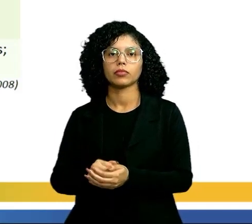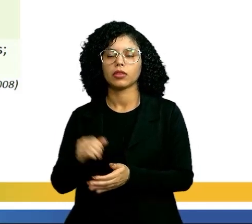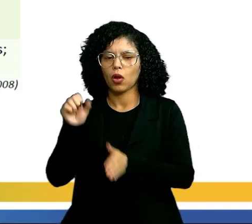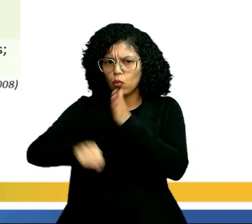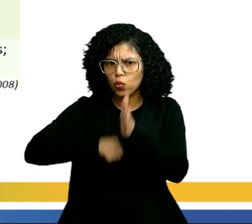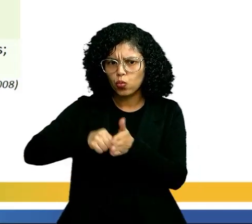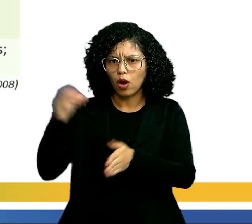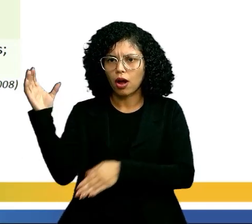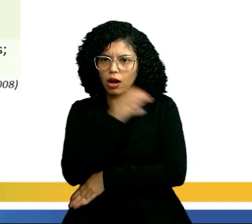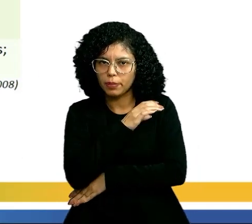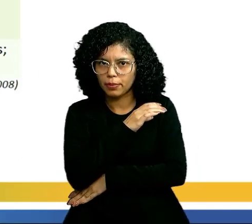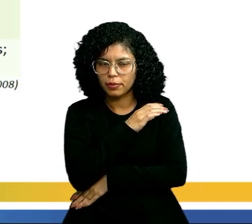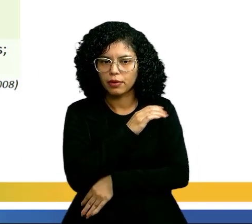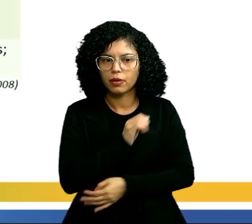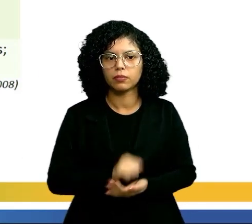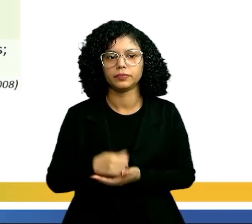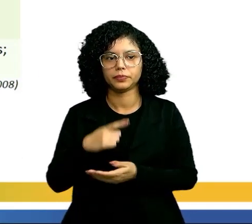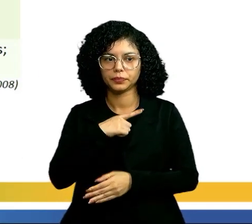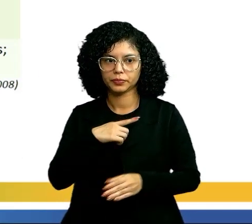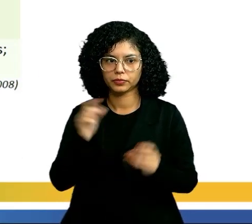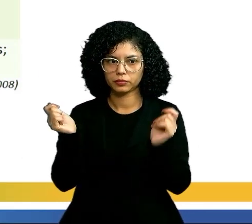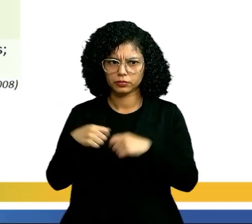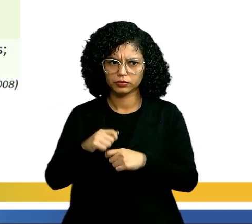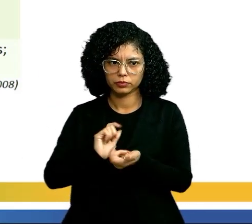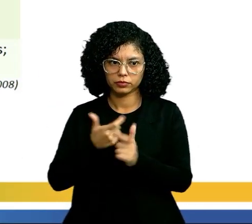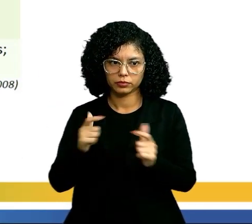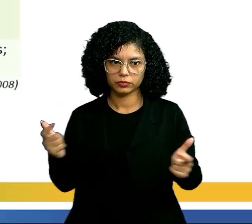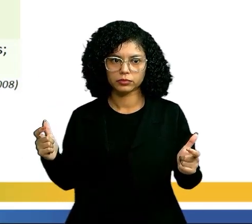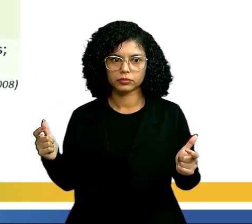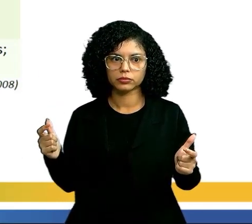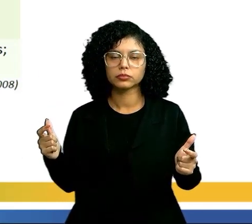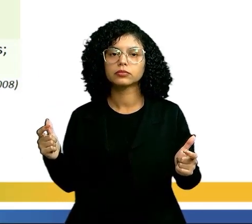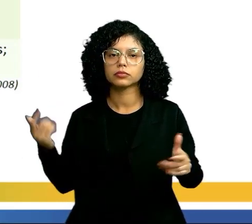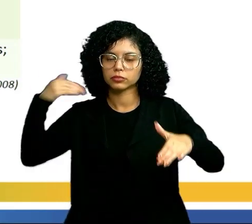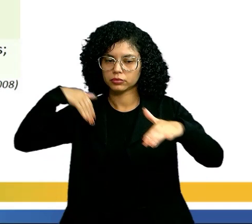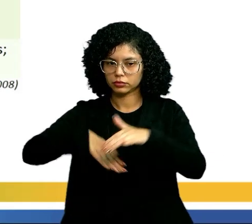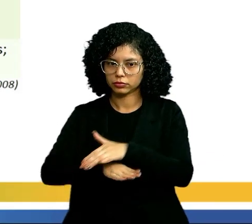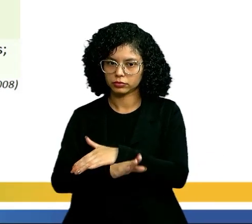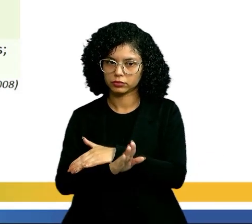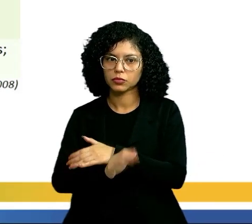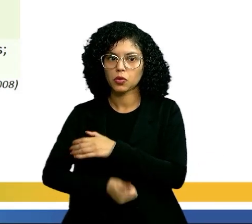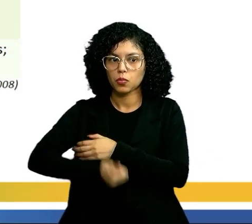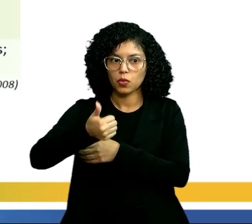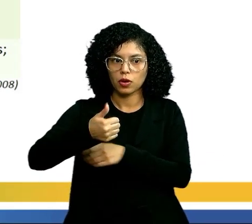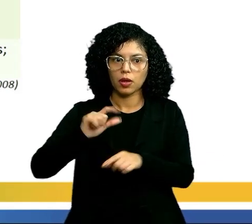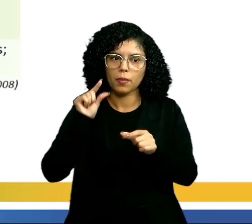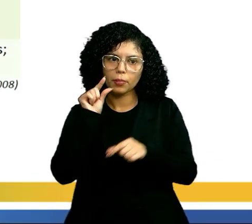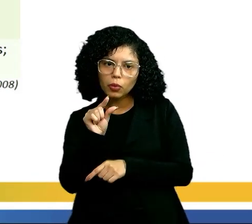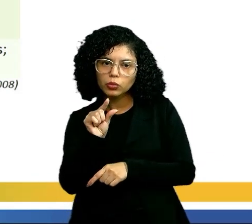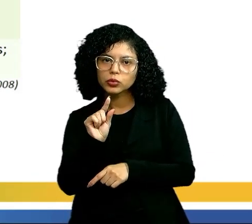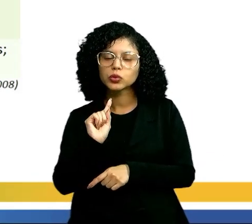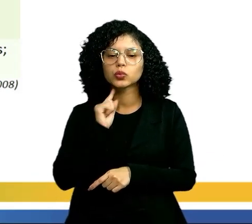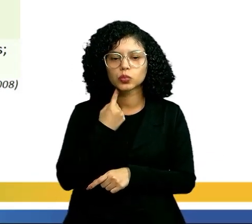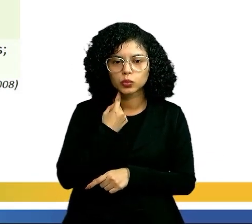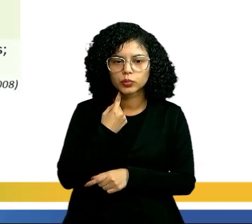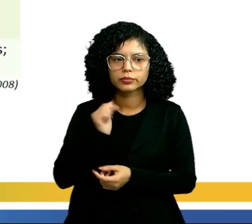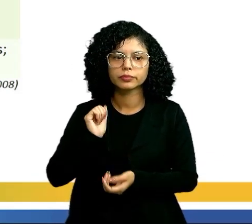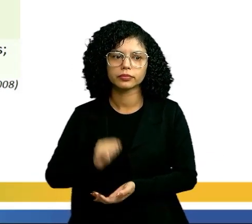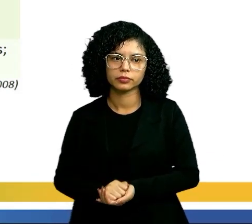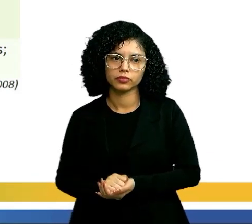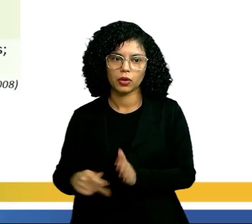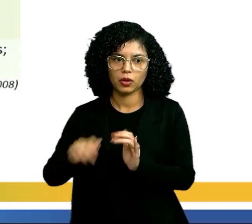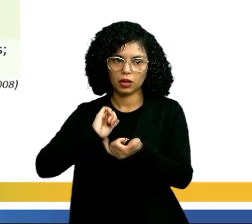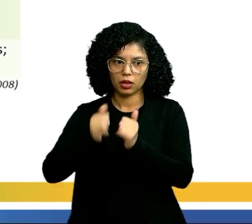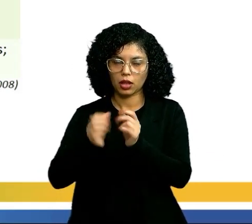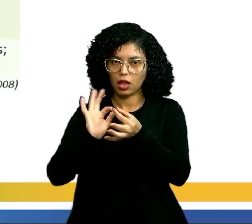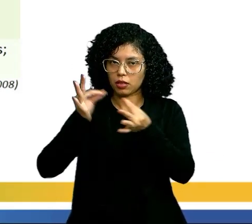os trens balas, eles possuem uma grande capacidade de carga como vantagem. São pouco poluentes, são